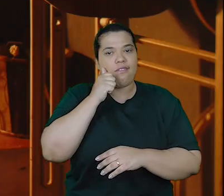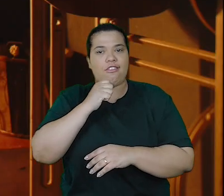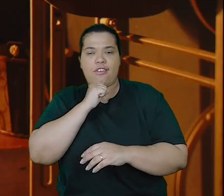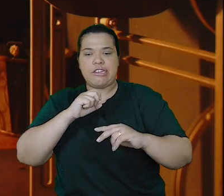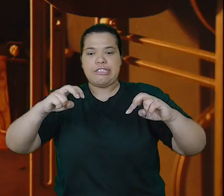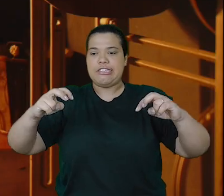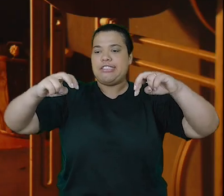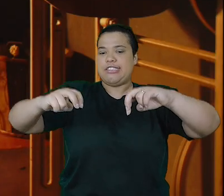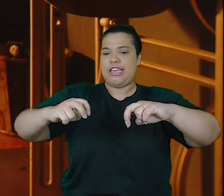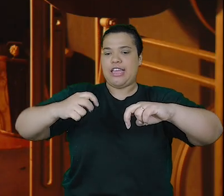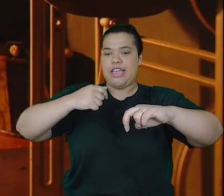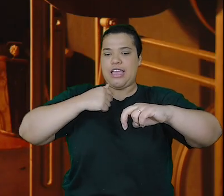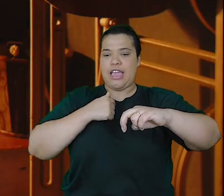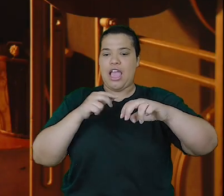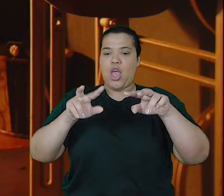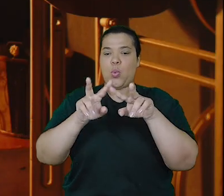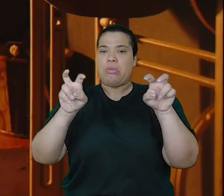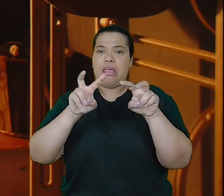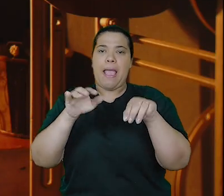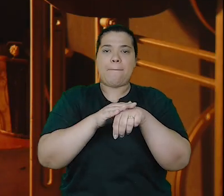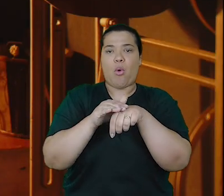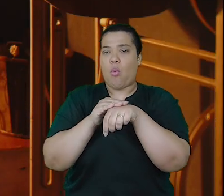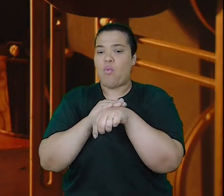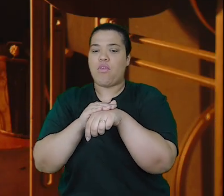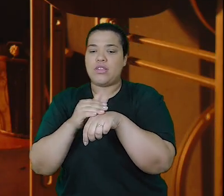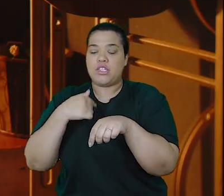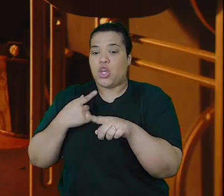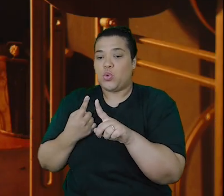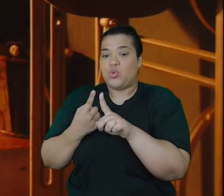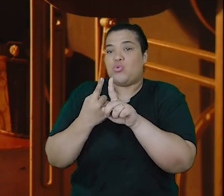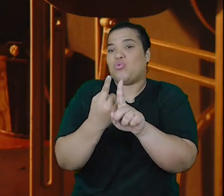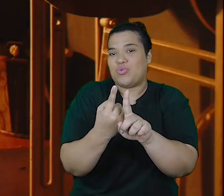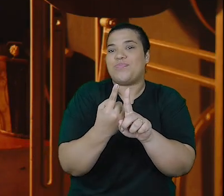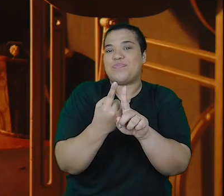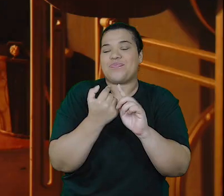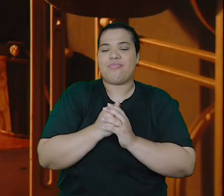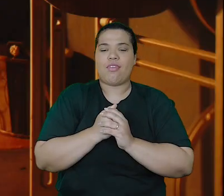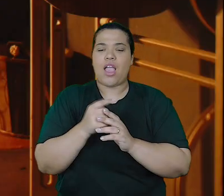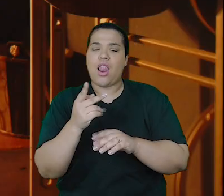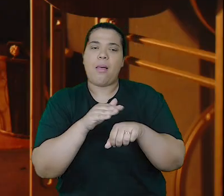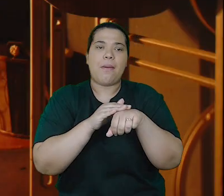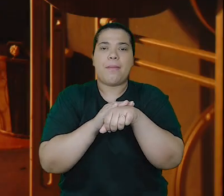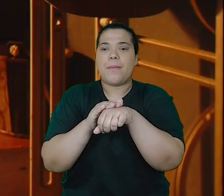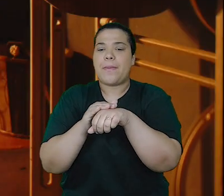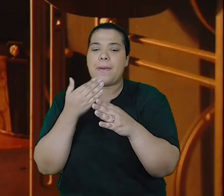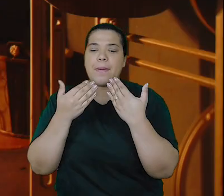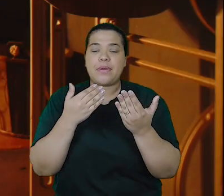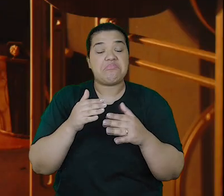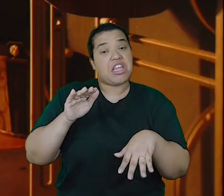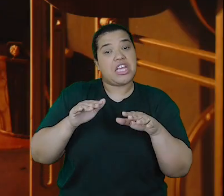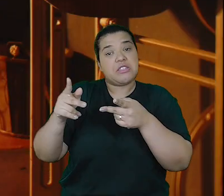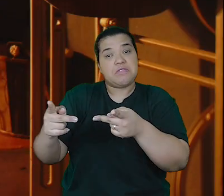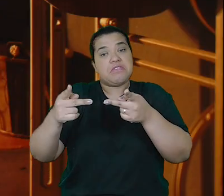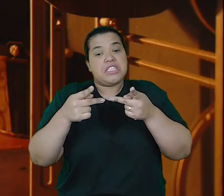para o outro e eu ficava lá fazendo os temas, coisa assim, mas daí eu ia aí junto. E daí eles ficavam conversando, às vezes vinha